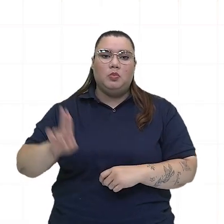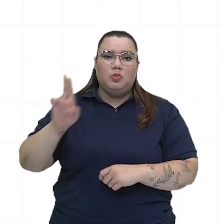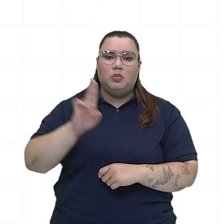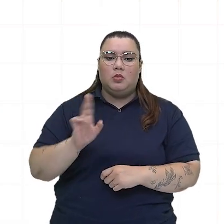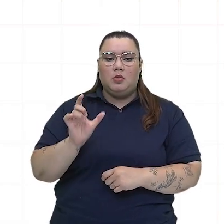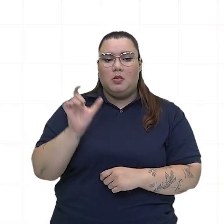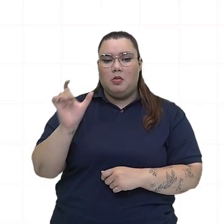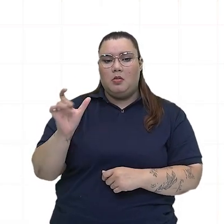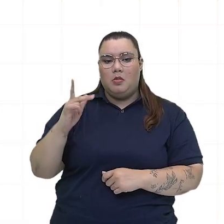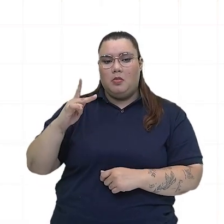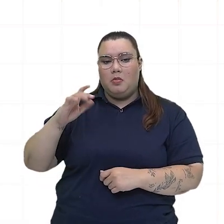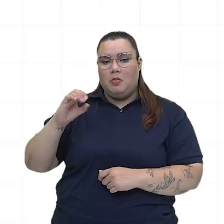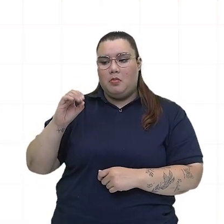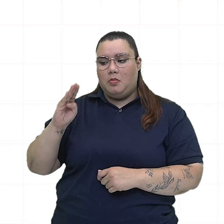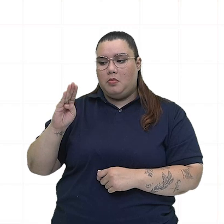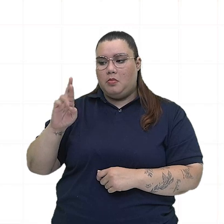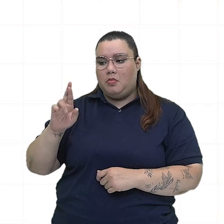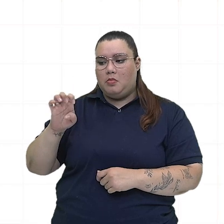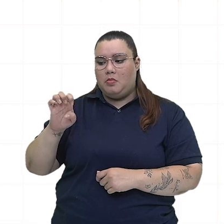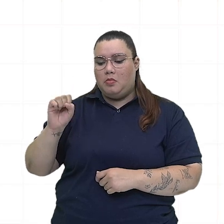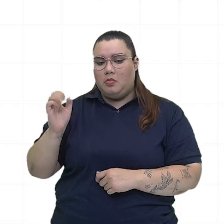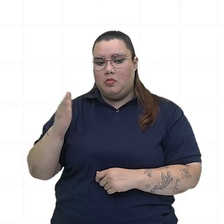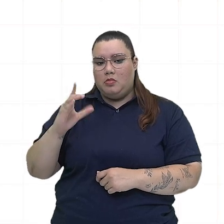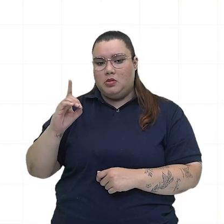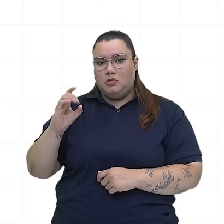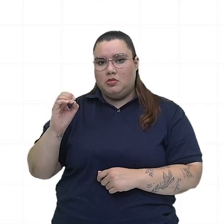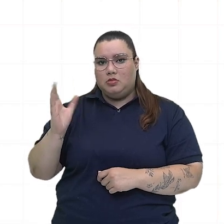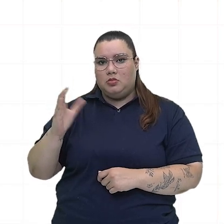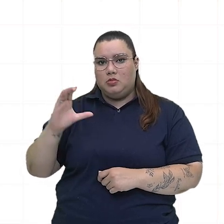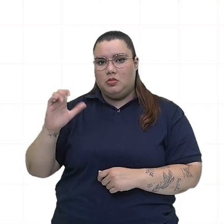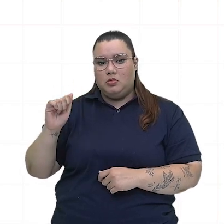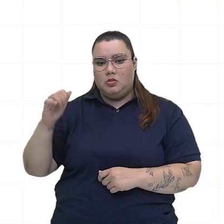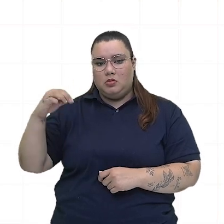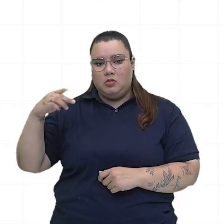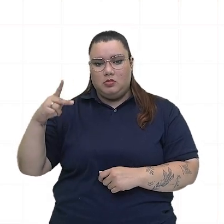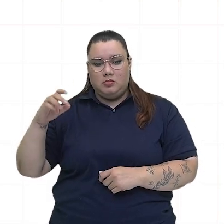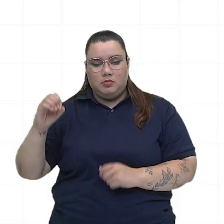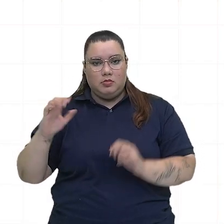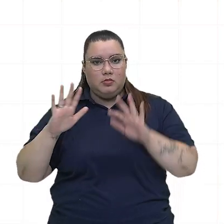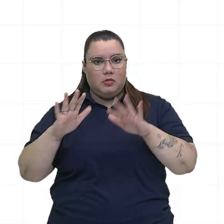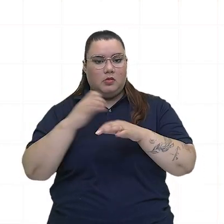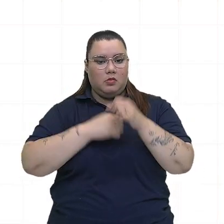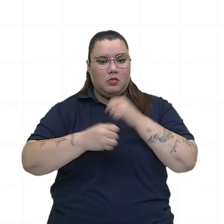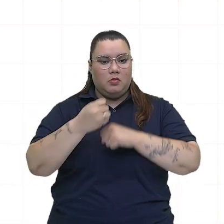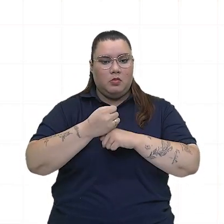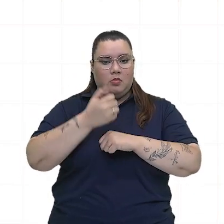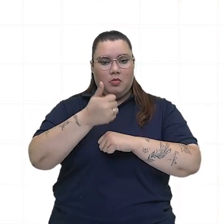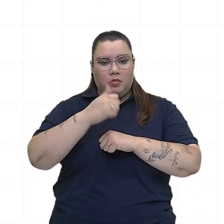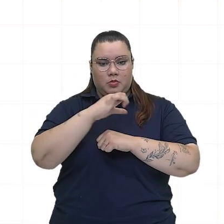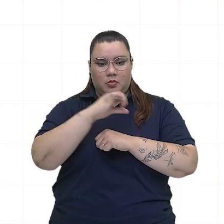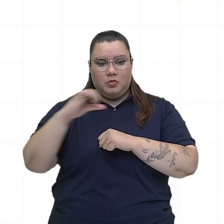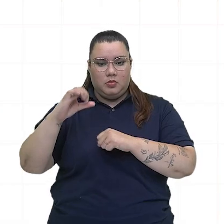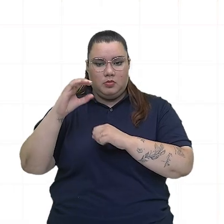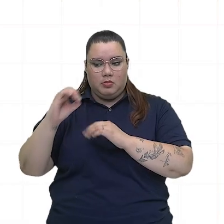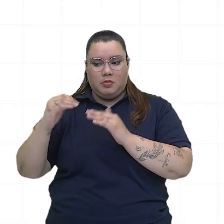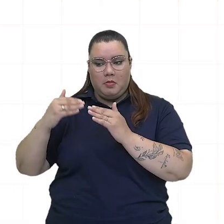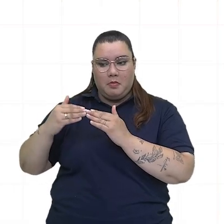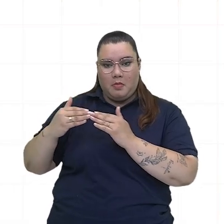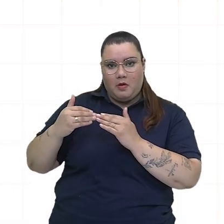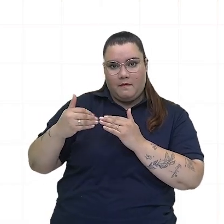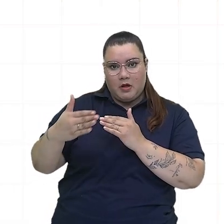utilizava o termo pobres do campo. A partir dos anos de 1990,